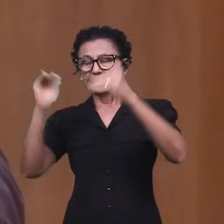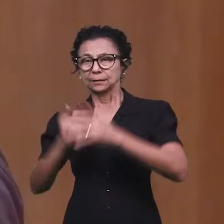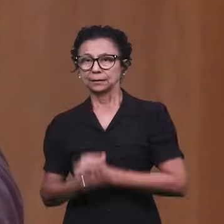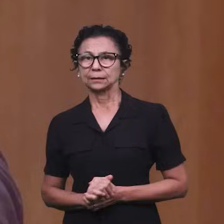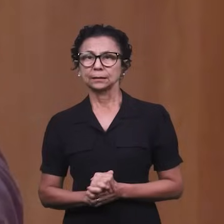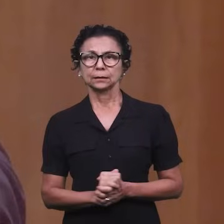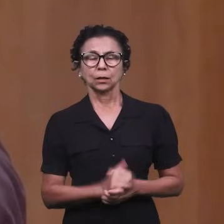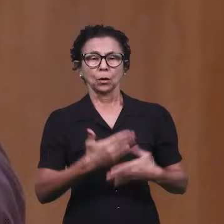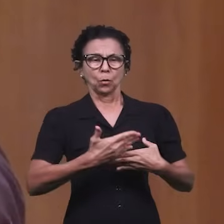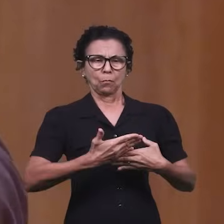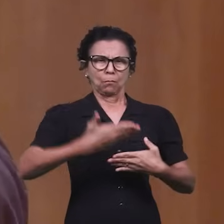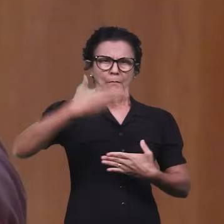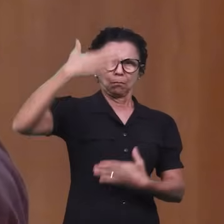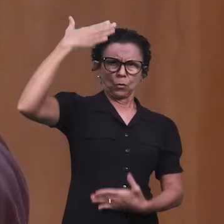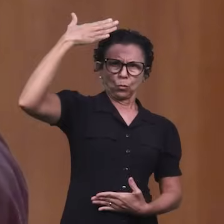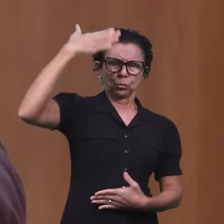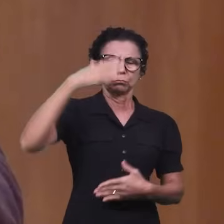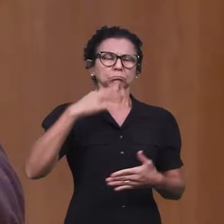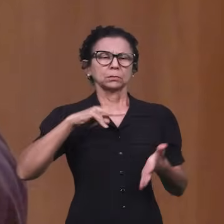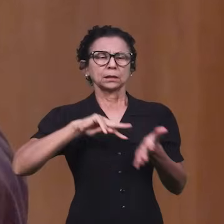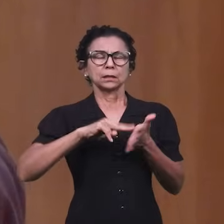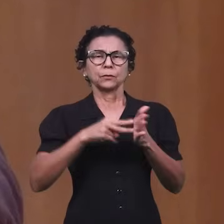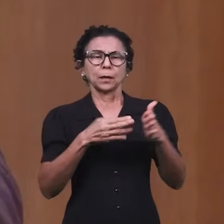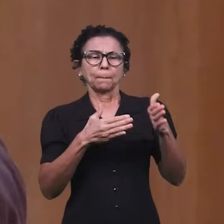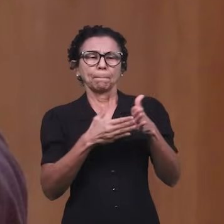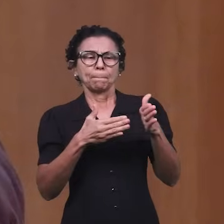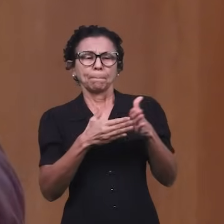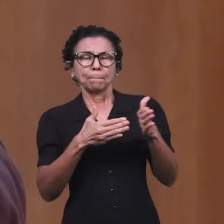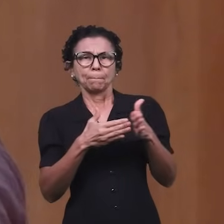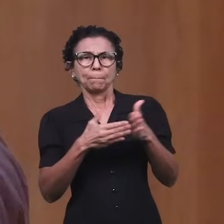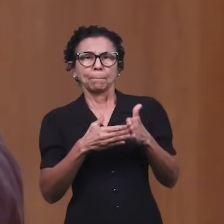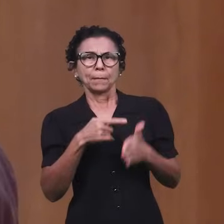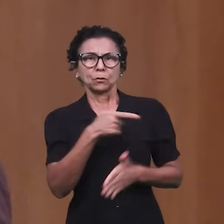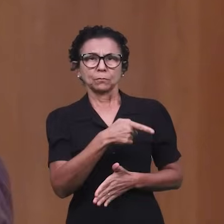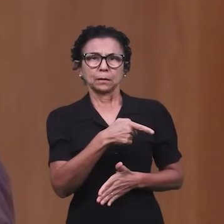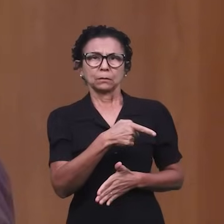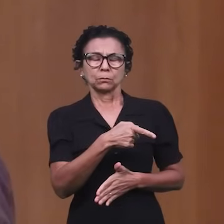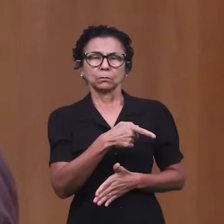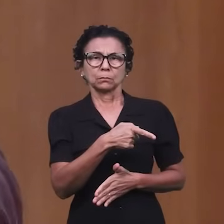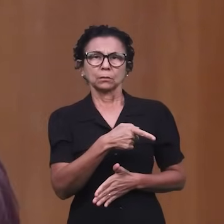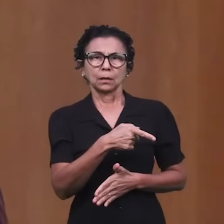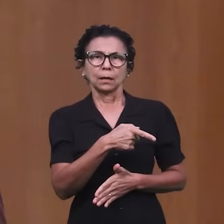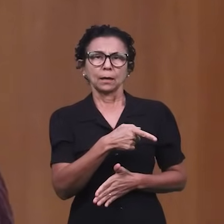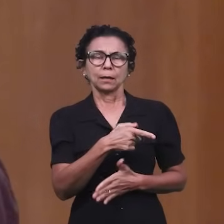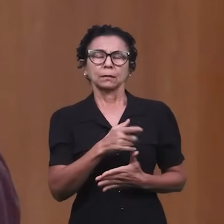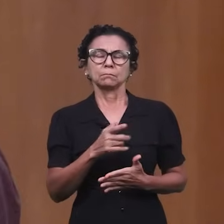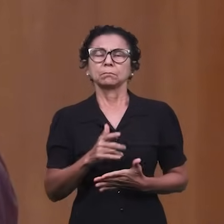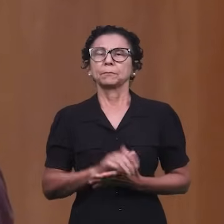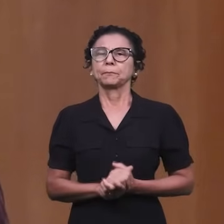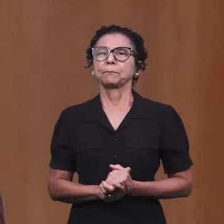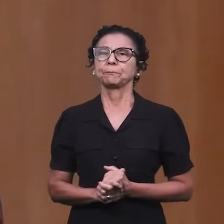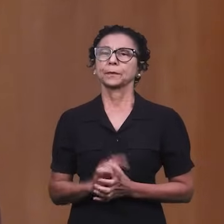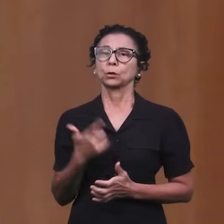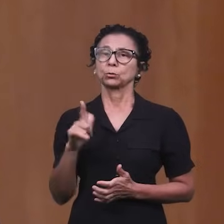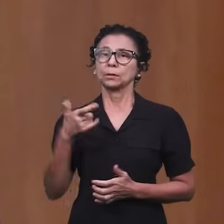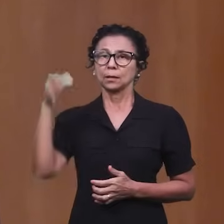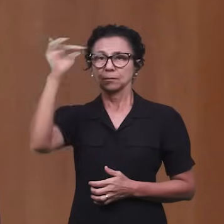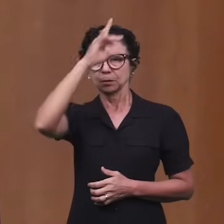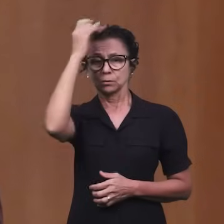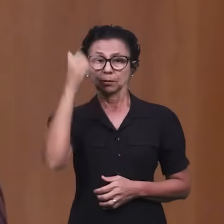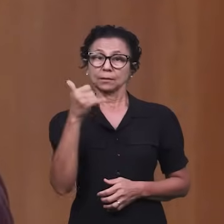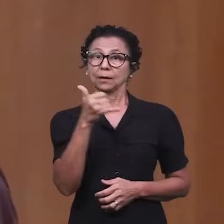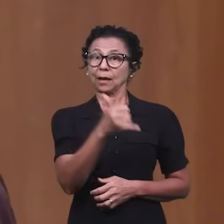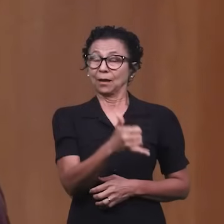são capazes de deter a mensagem que o Espírito tem para a igreja nessa última hora. Raabe estava atento à